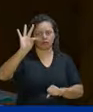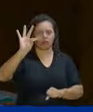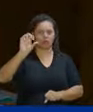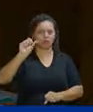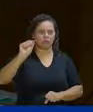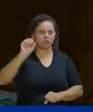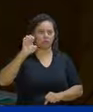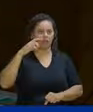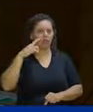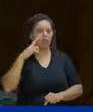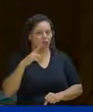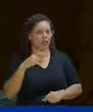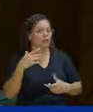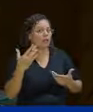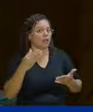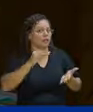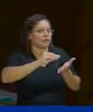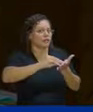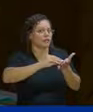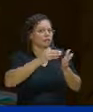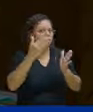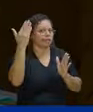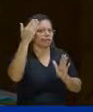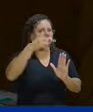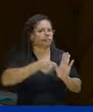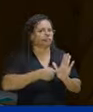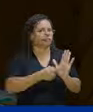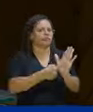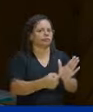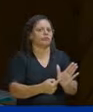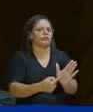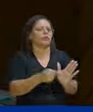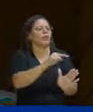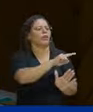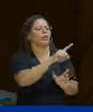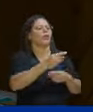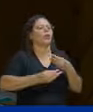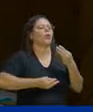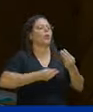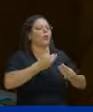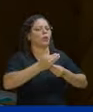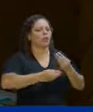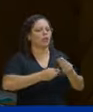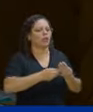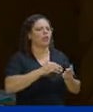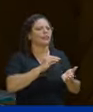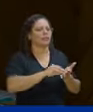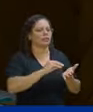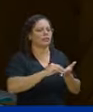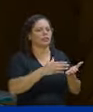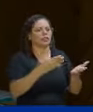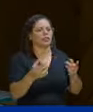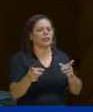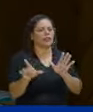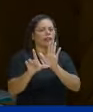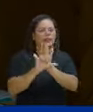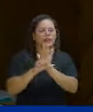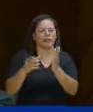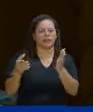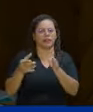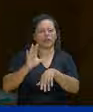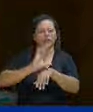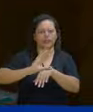Assim, diante da não comprovação das despesas com serviços advocatícios à luz dos princípios